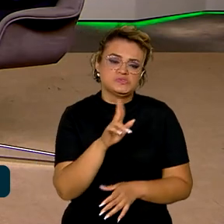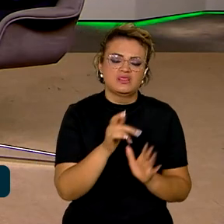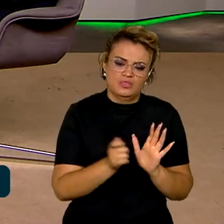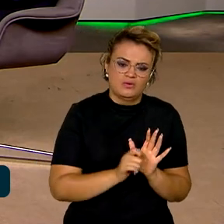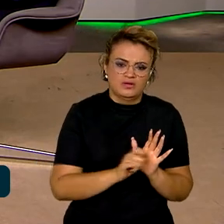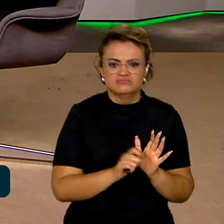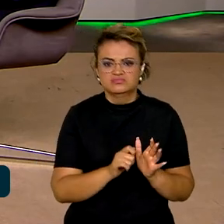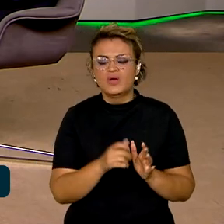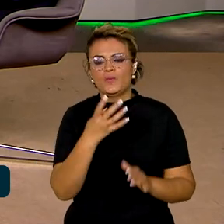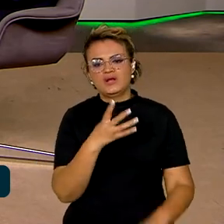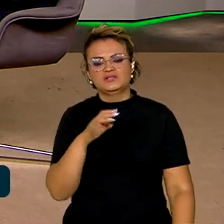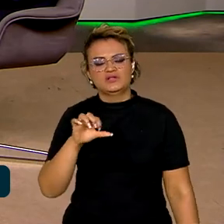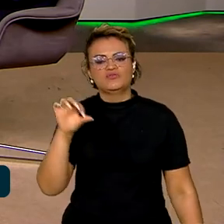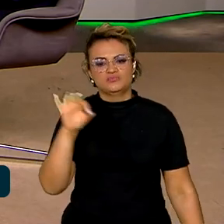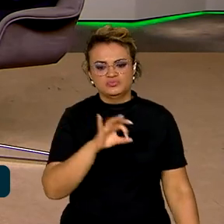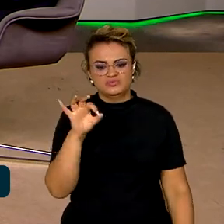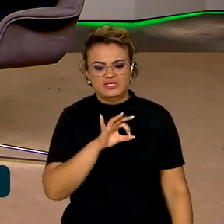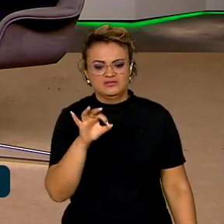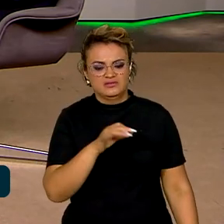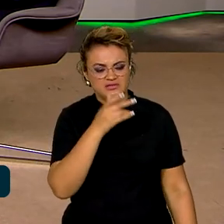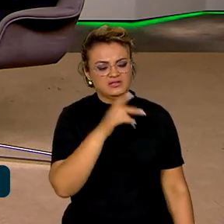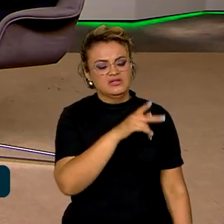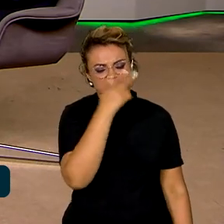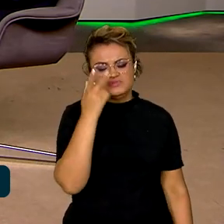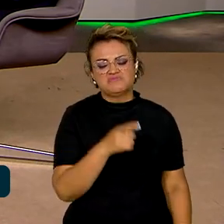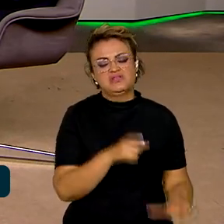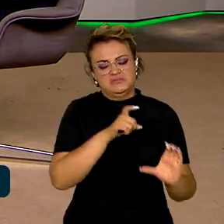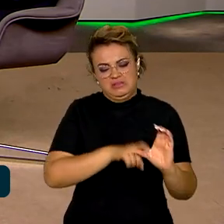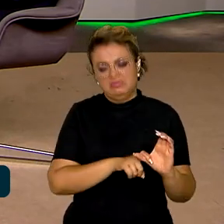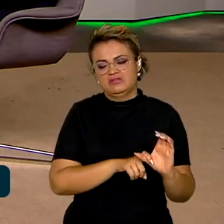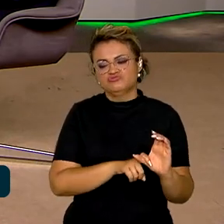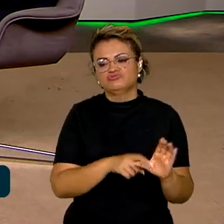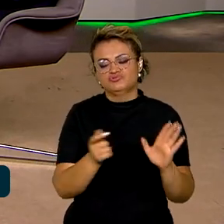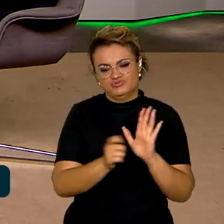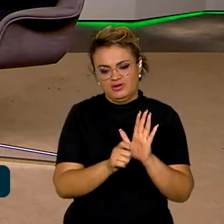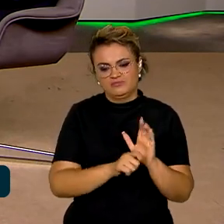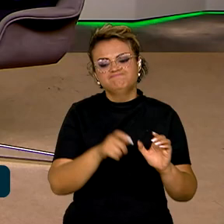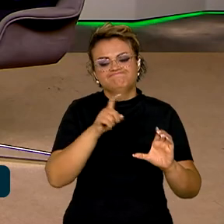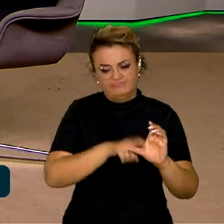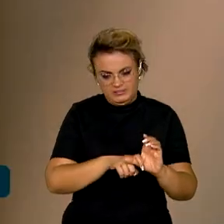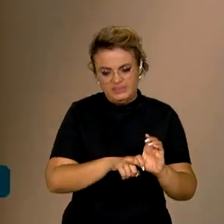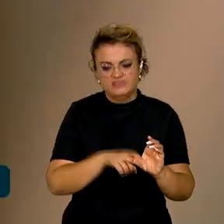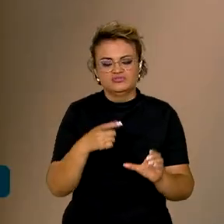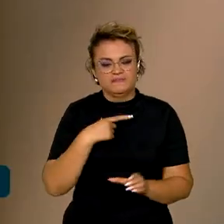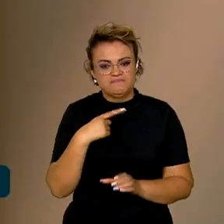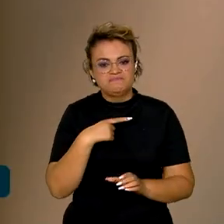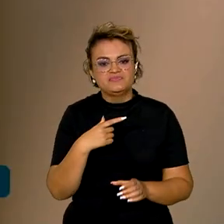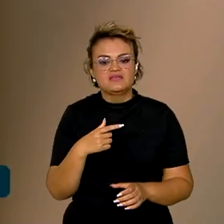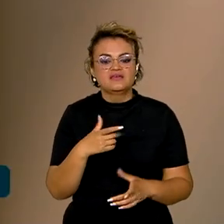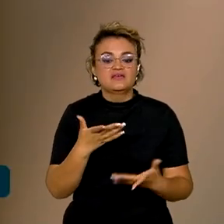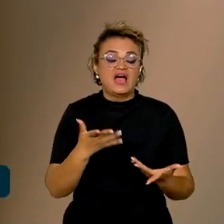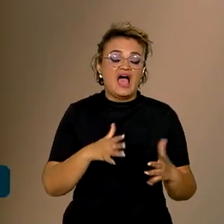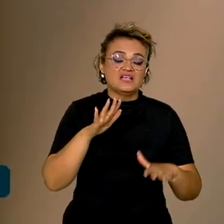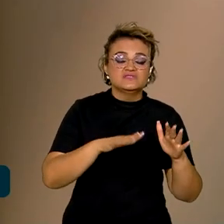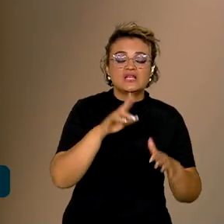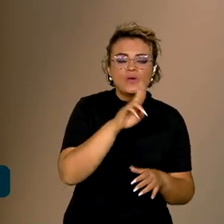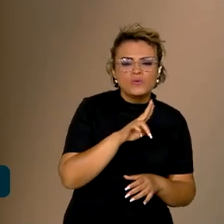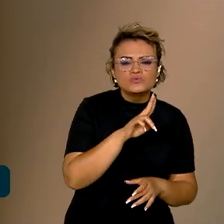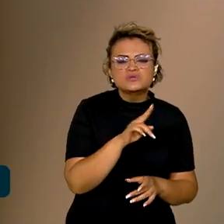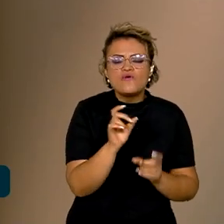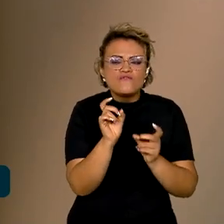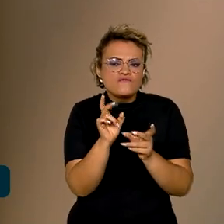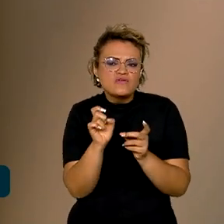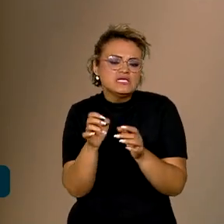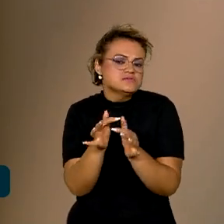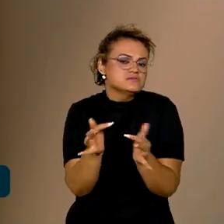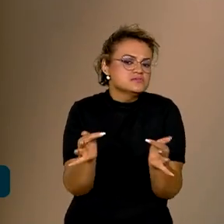pesquisa mostra que 49% das pessoas alegam dependência química, pode ser usuário ou pequeno